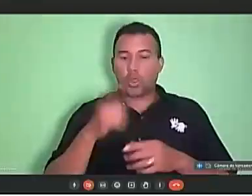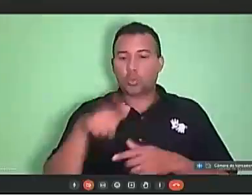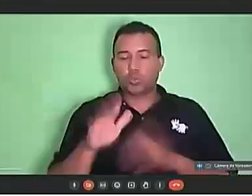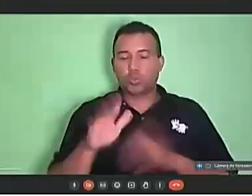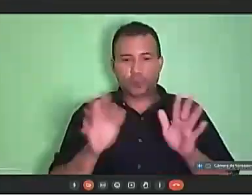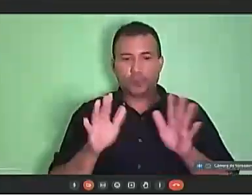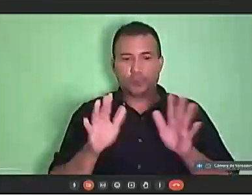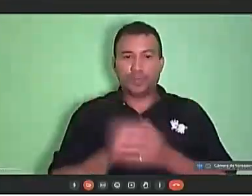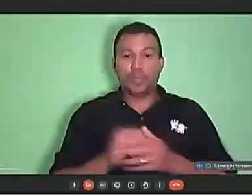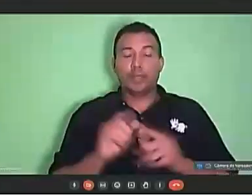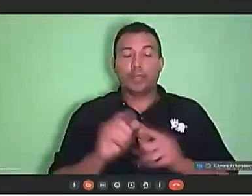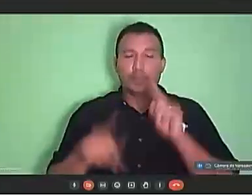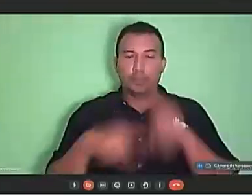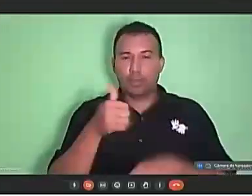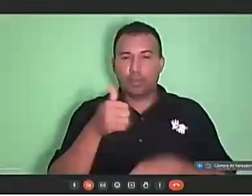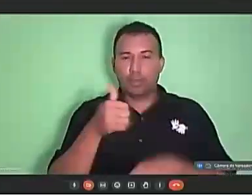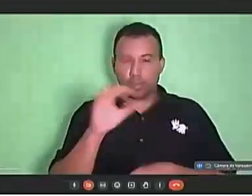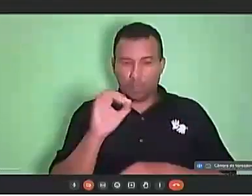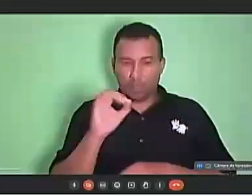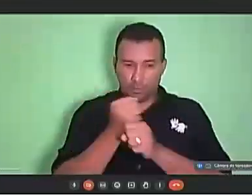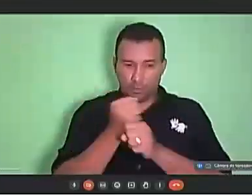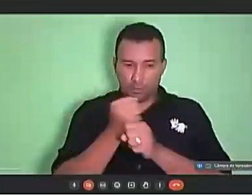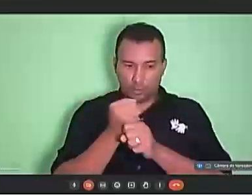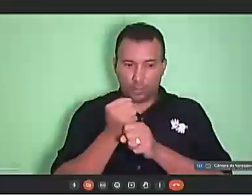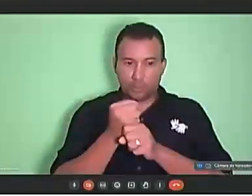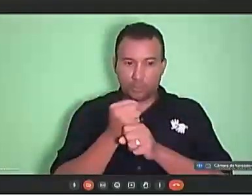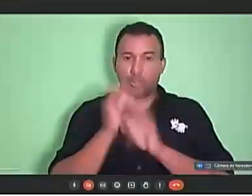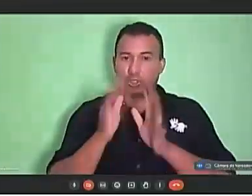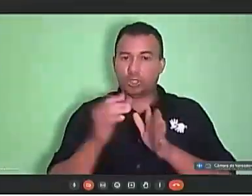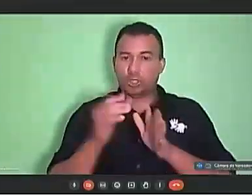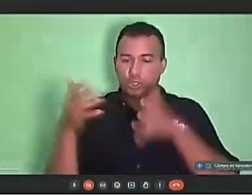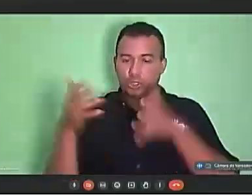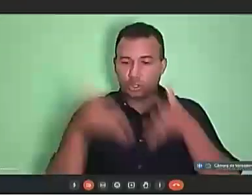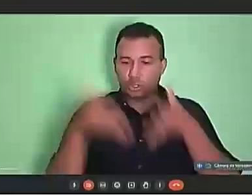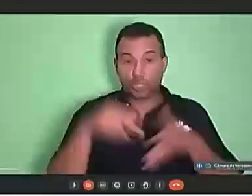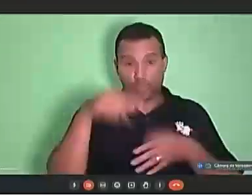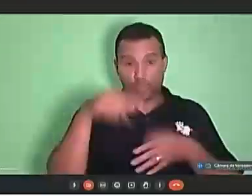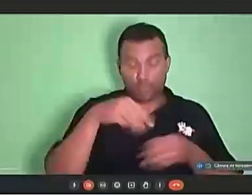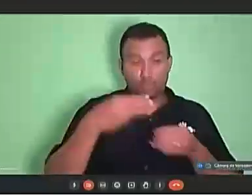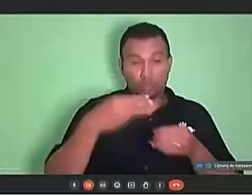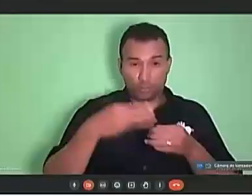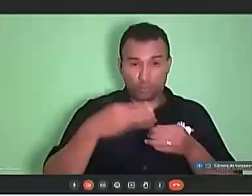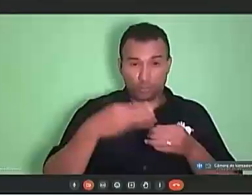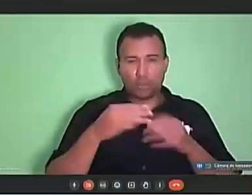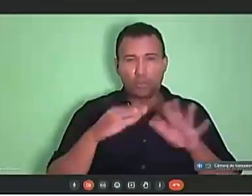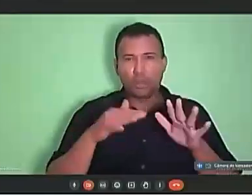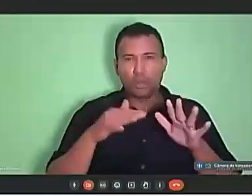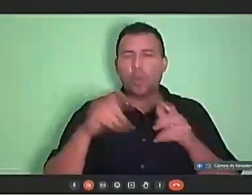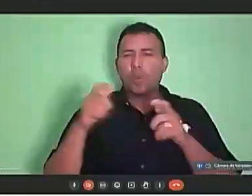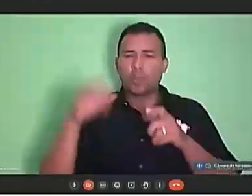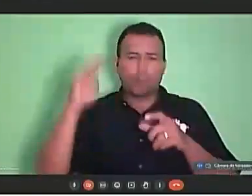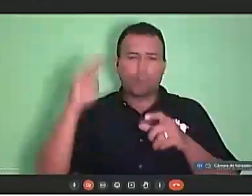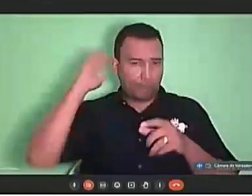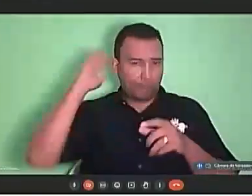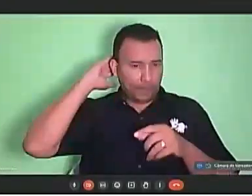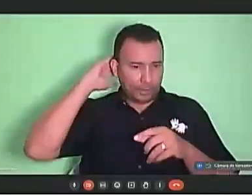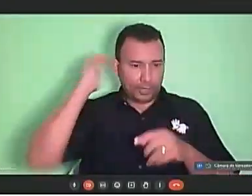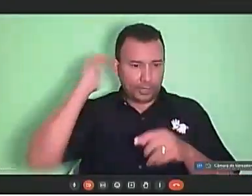anos depois, mais ou menos, chegou aqui em União da Vitória, uma equipe, no estado do Paraná, na verdade, uma agência